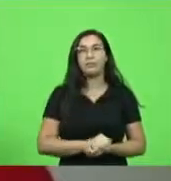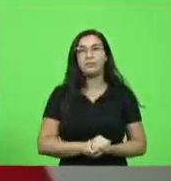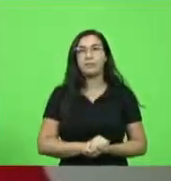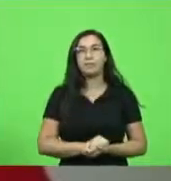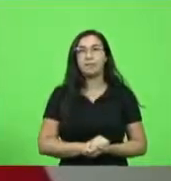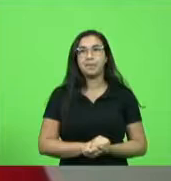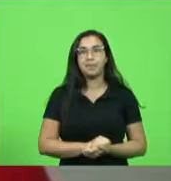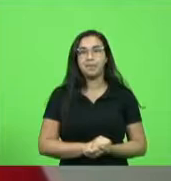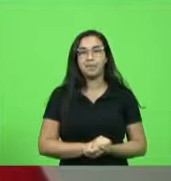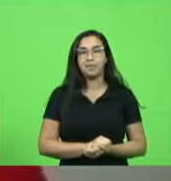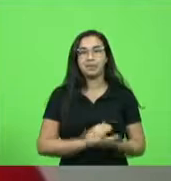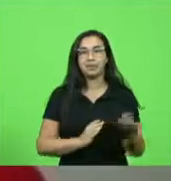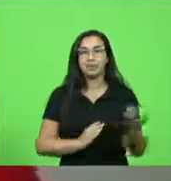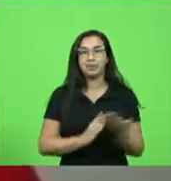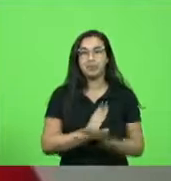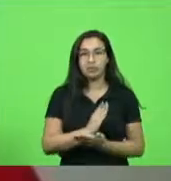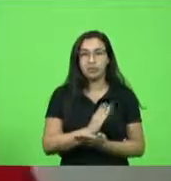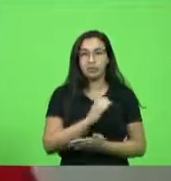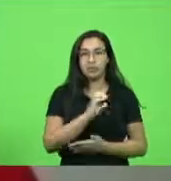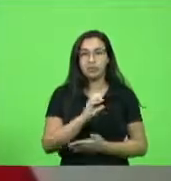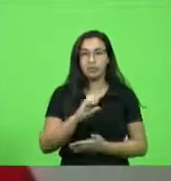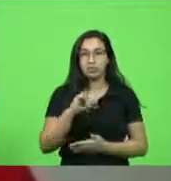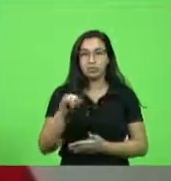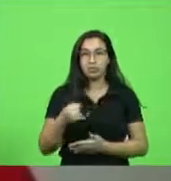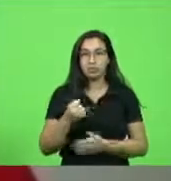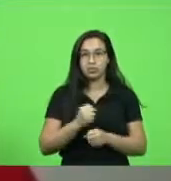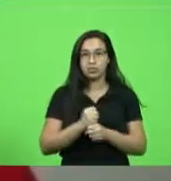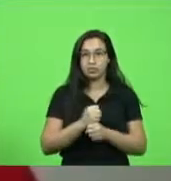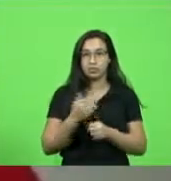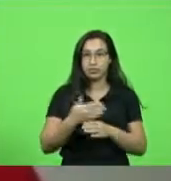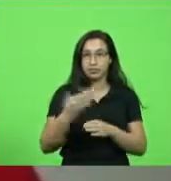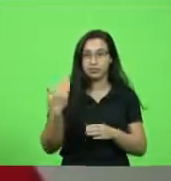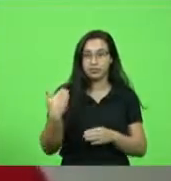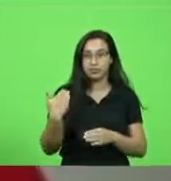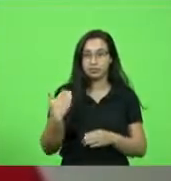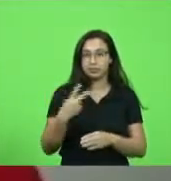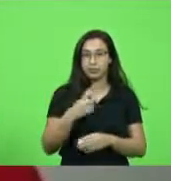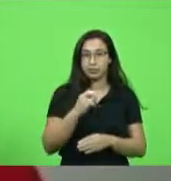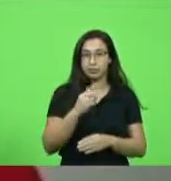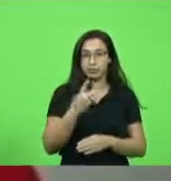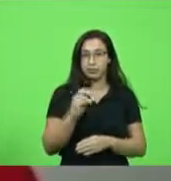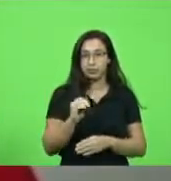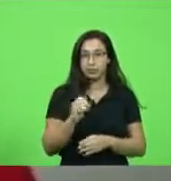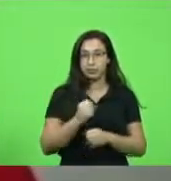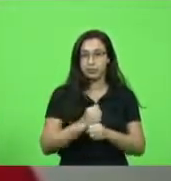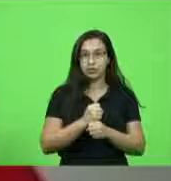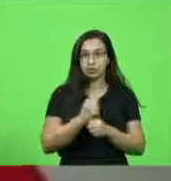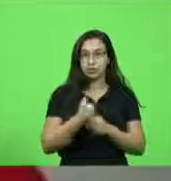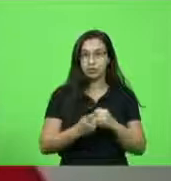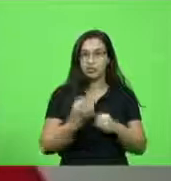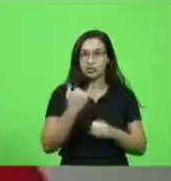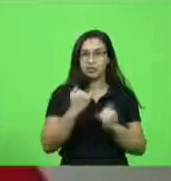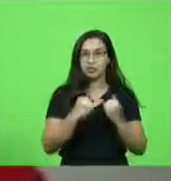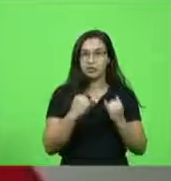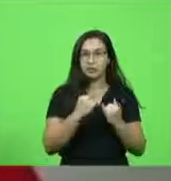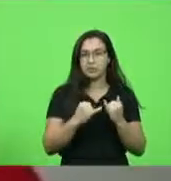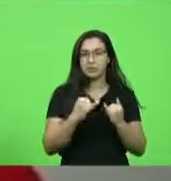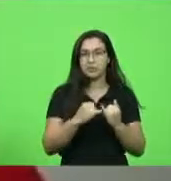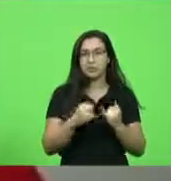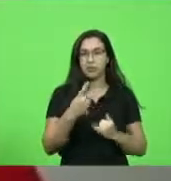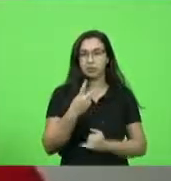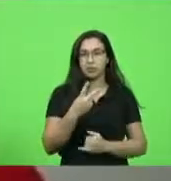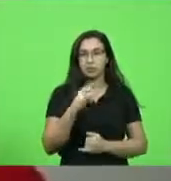Ele foi aprovado no CCJ no ano passado, né? Um ano e meio depois, dia 2